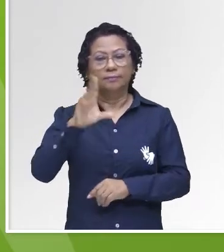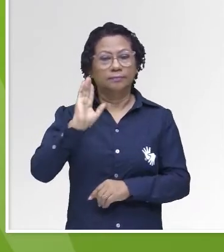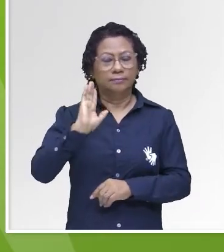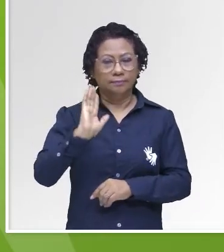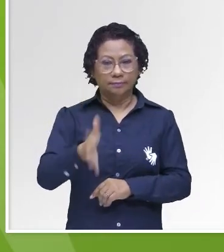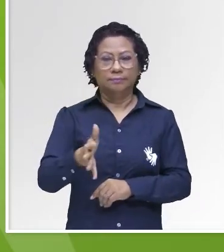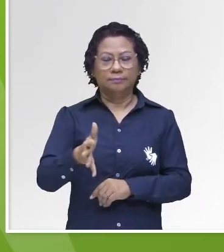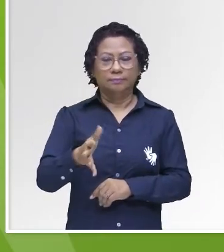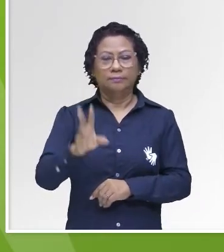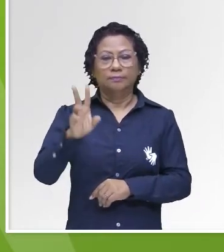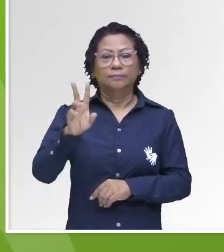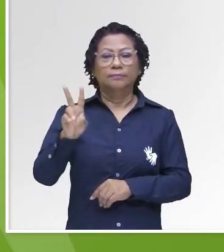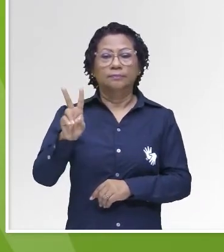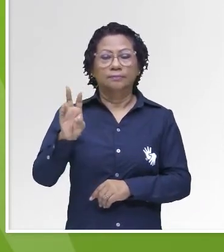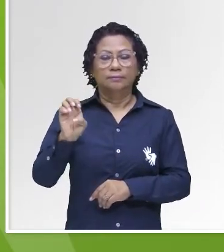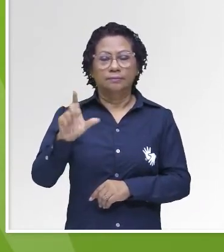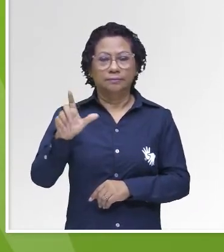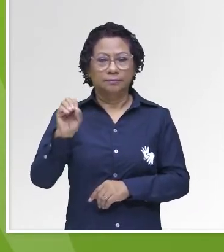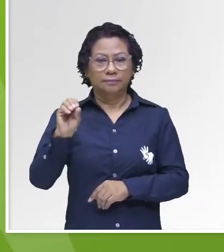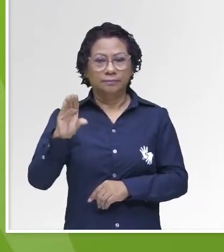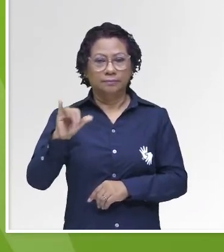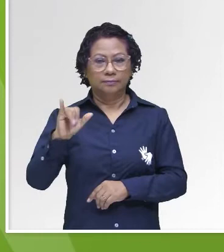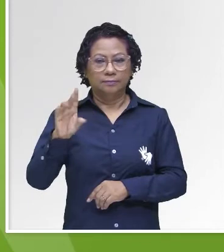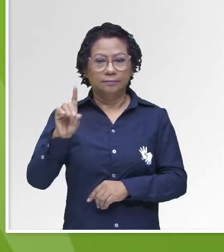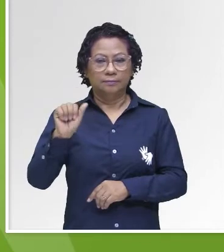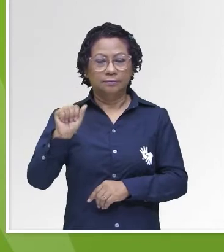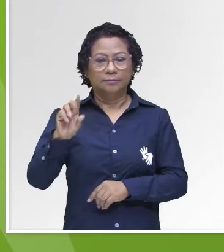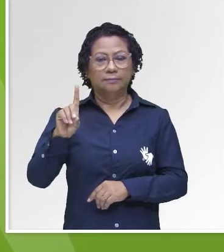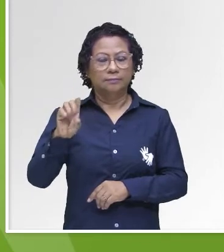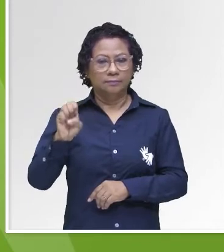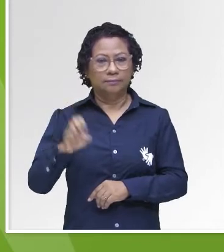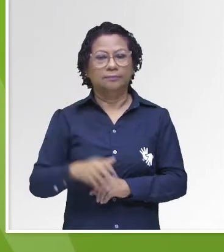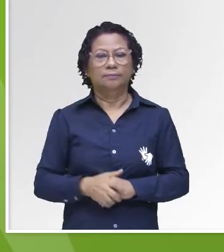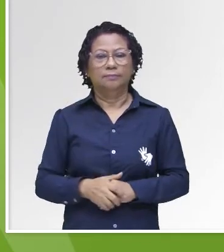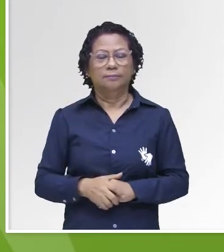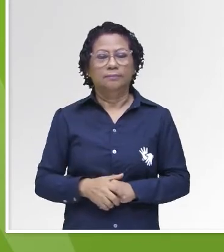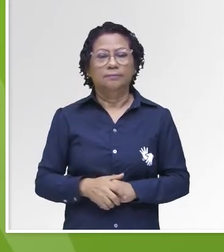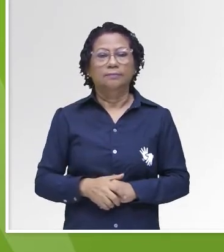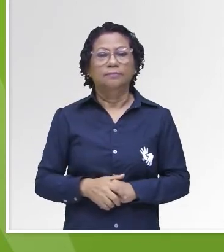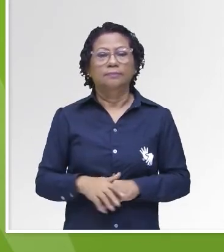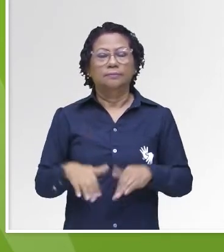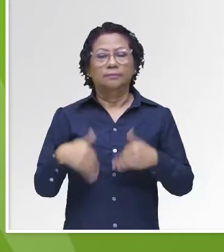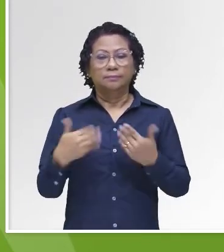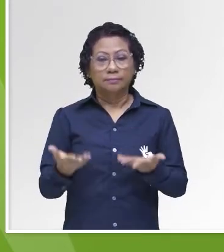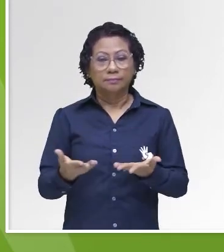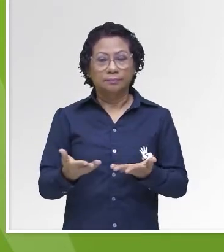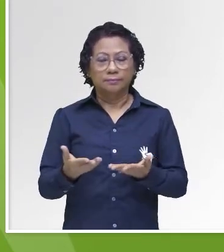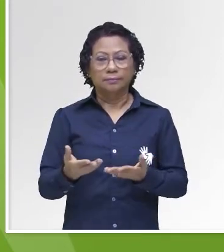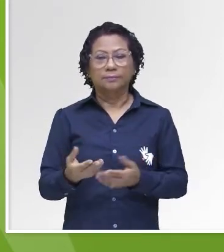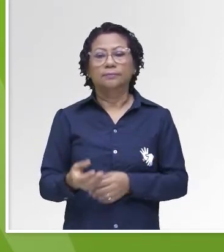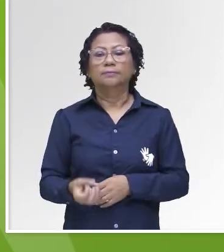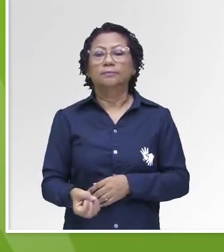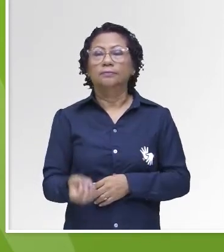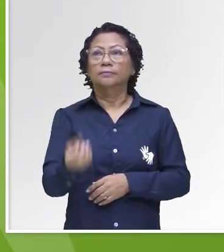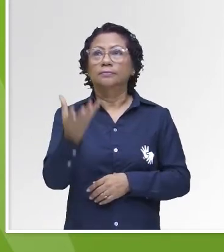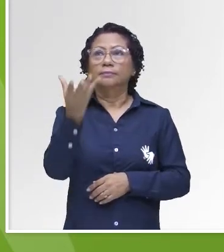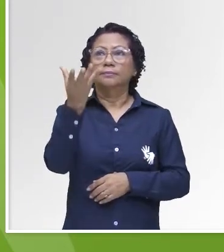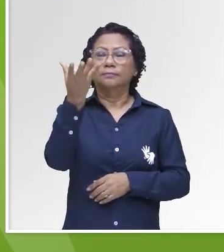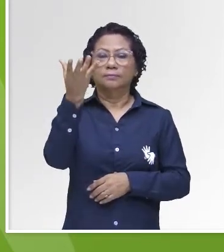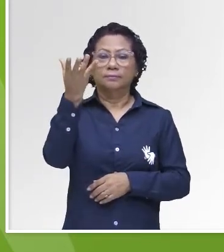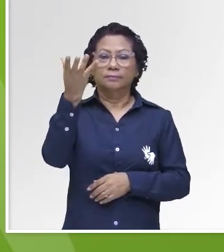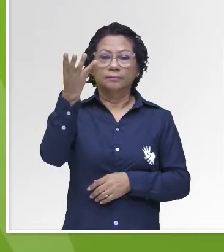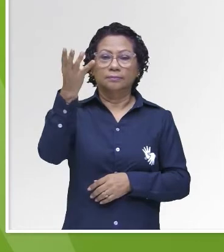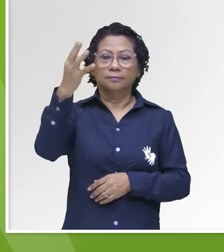modo que, se ele sai de uma altura e atinge a mesma altura depois, vai lá na